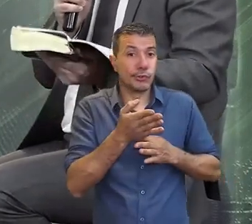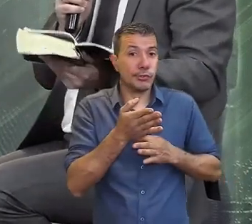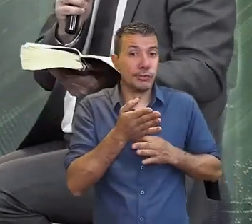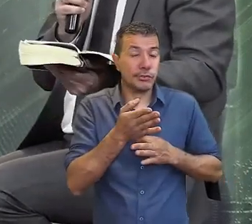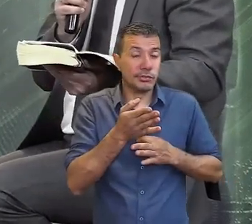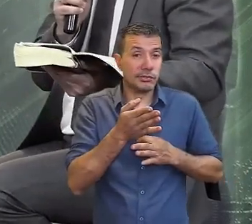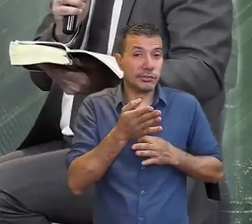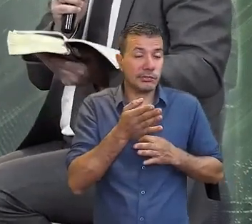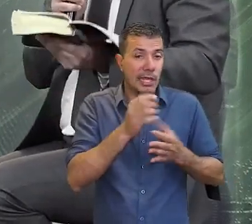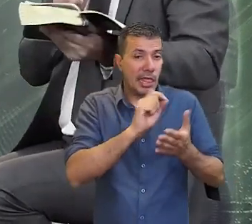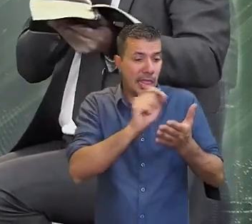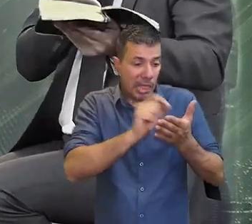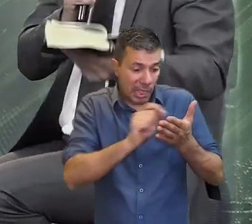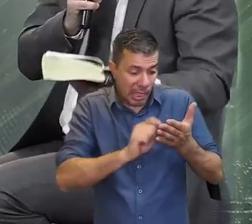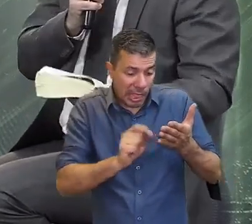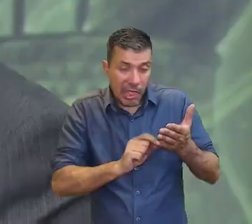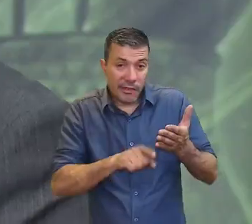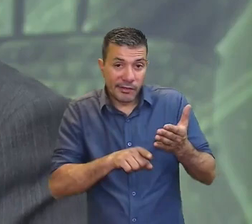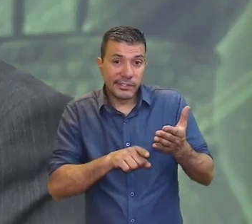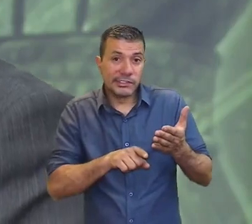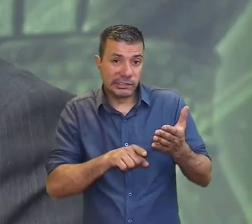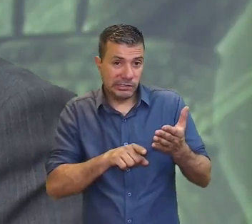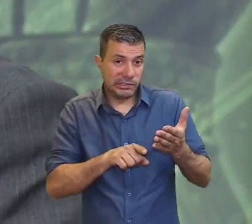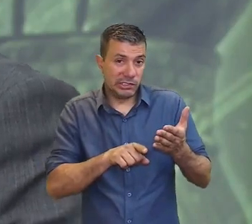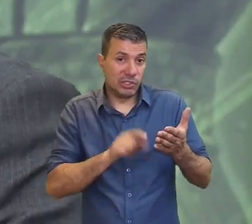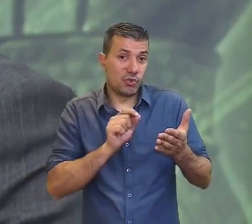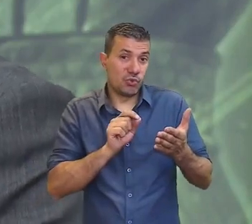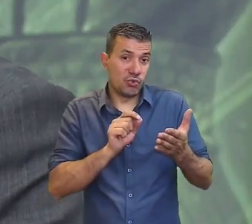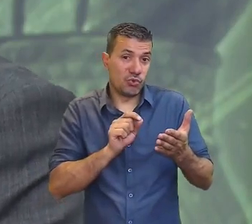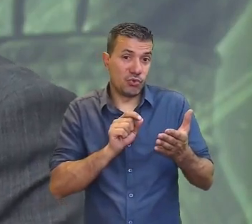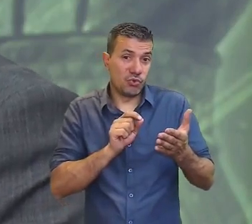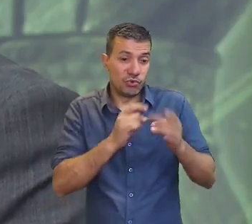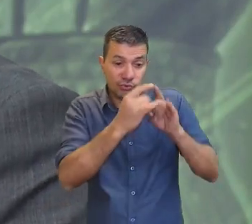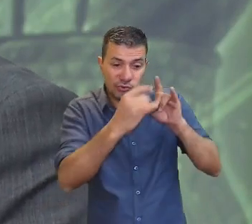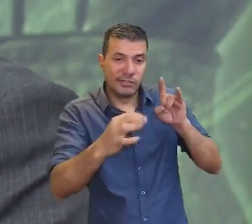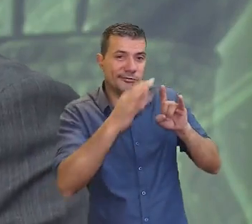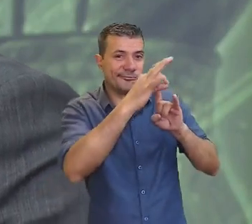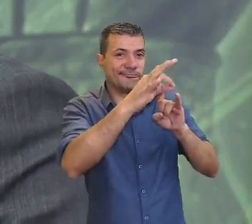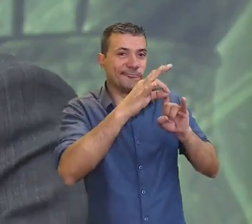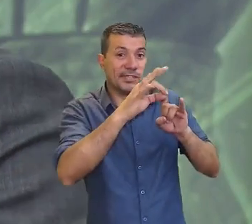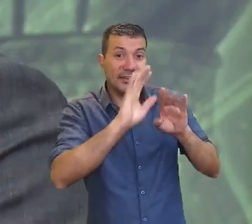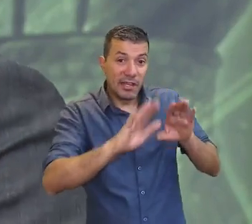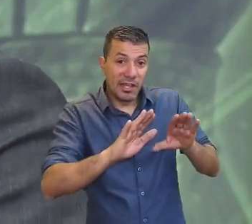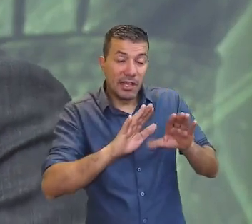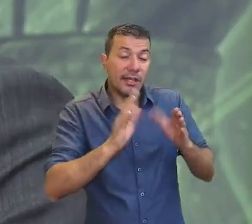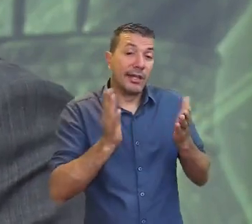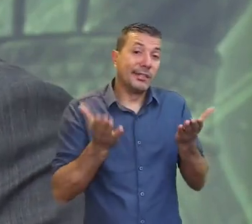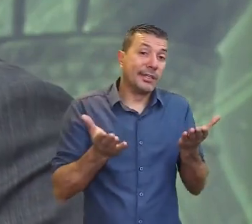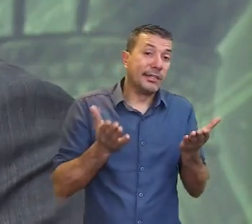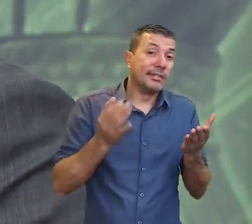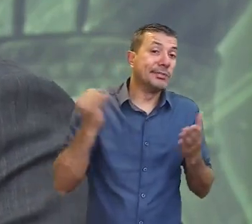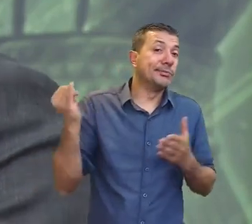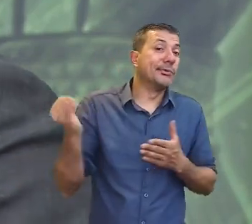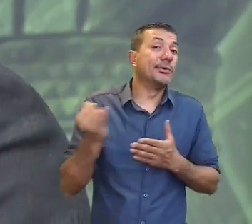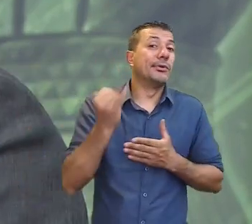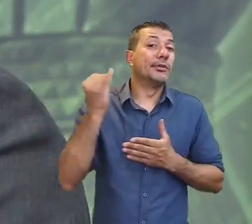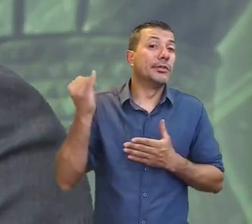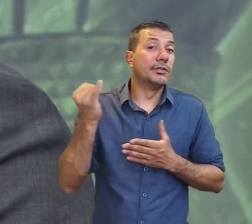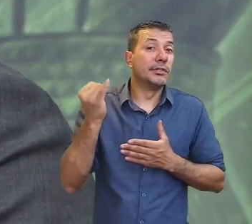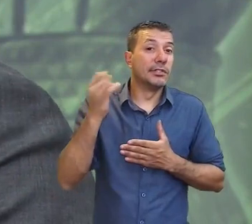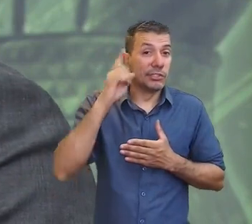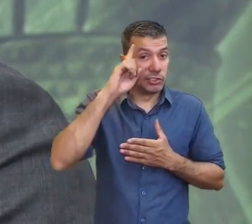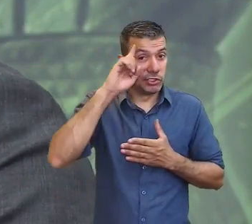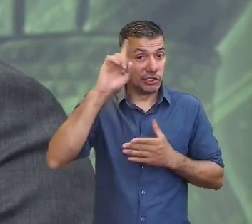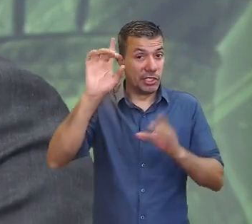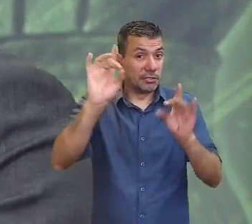seus registros ficavam ali gravados no santuário. Então, era então necessário que neste